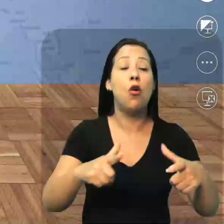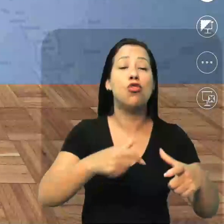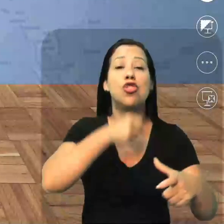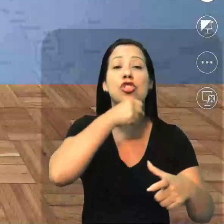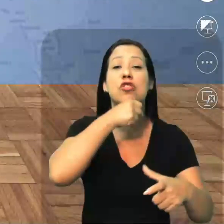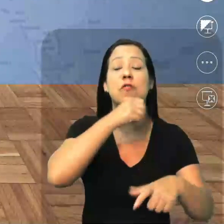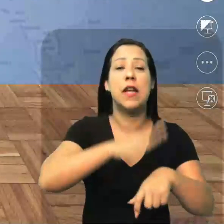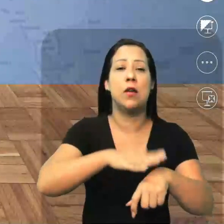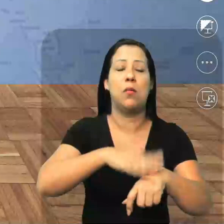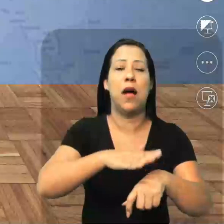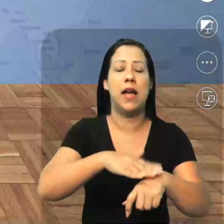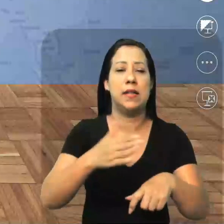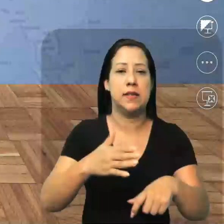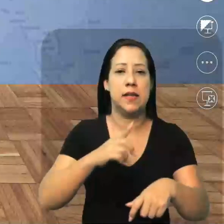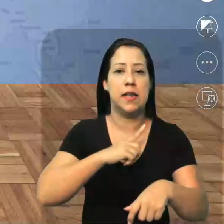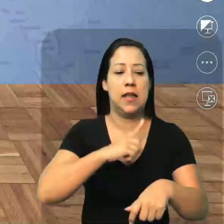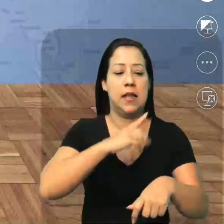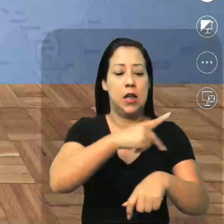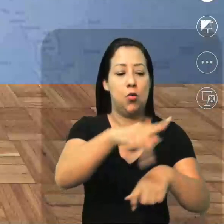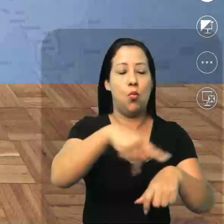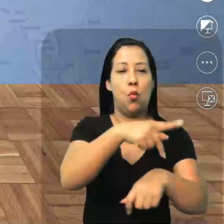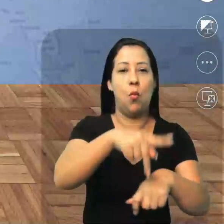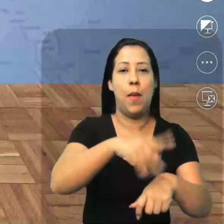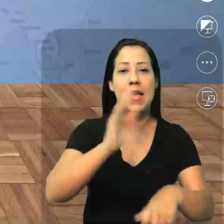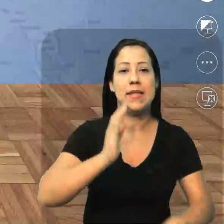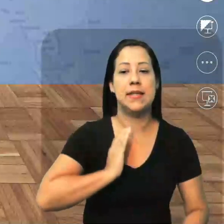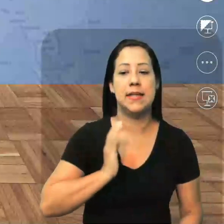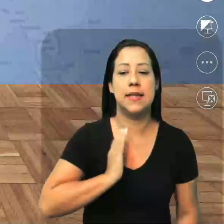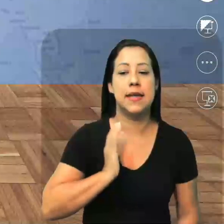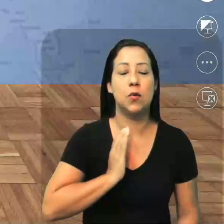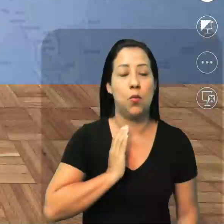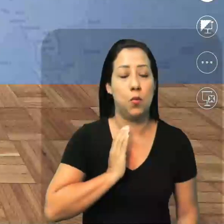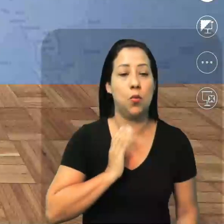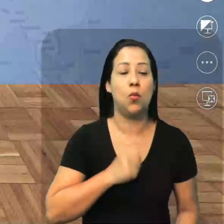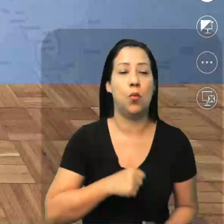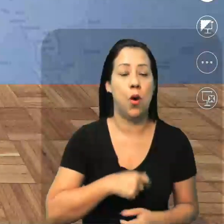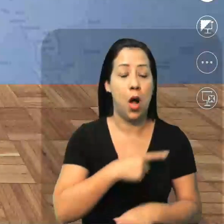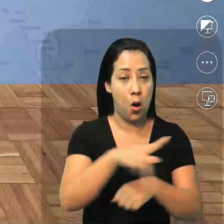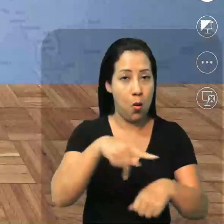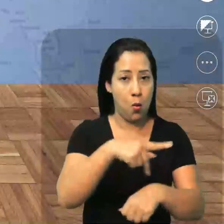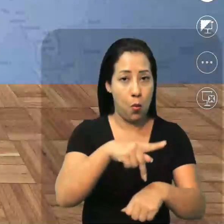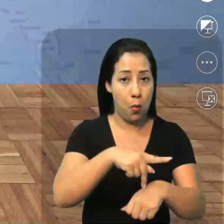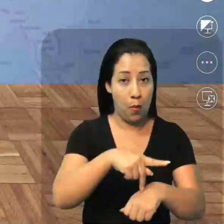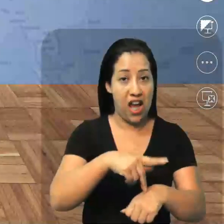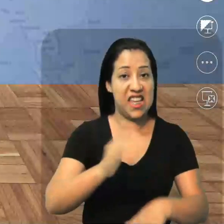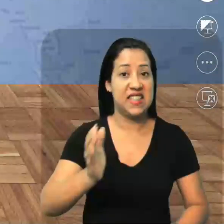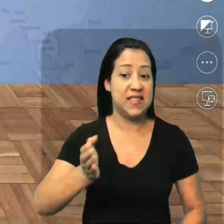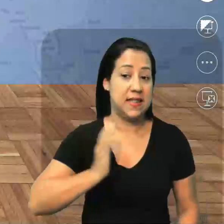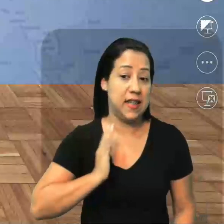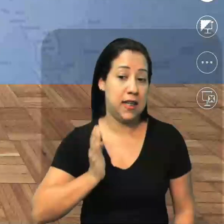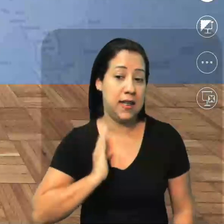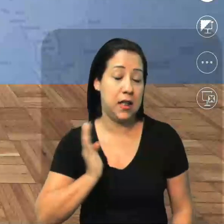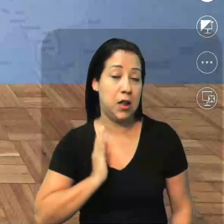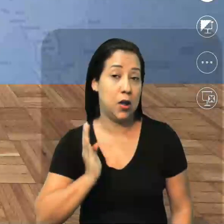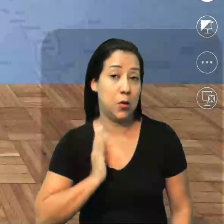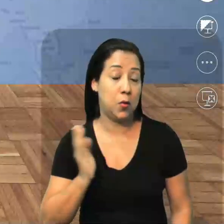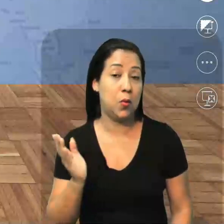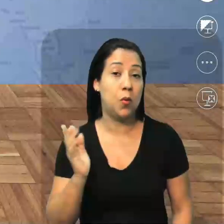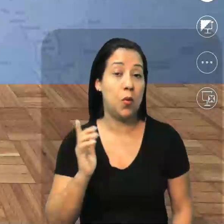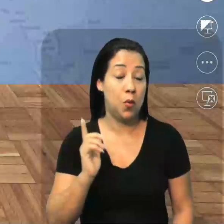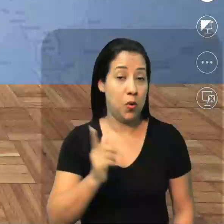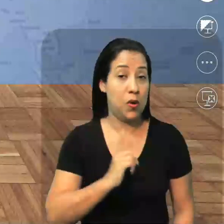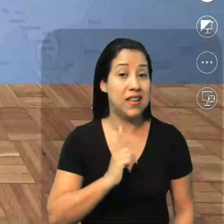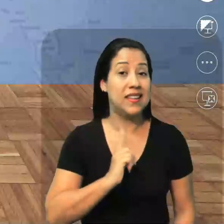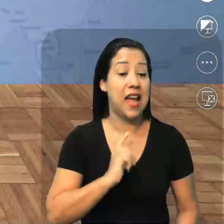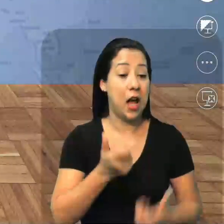chamados países ricos. Portanto, esses países ricos estão aumentando as despesas